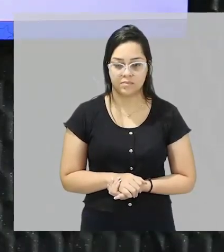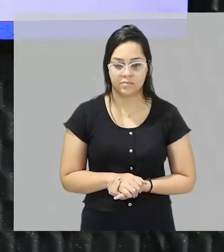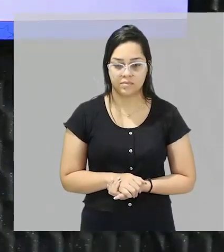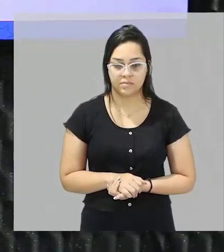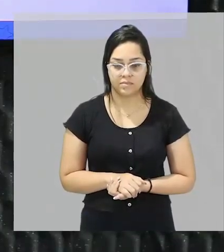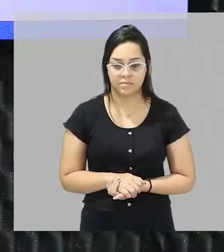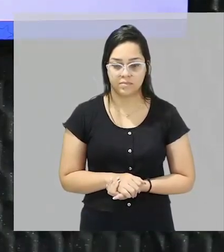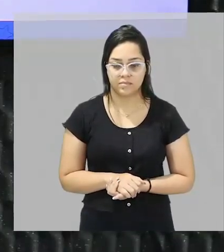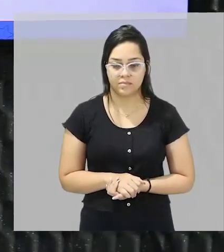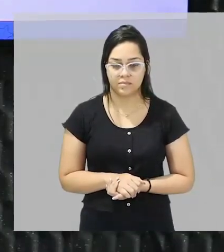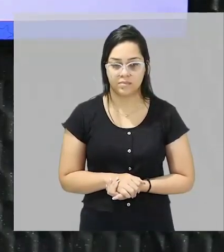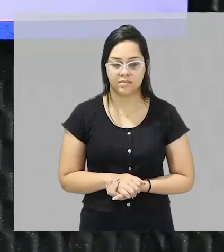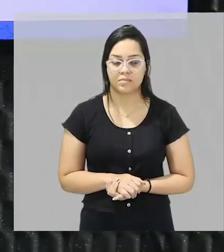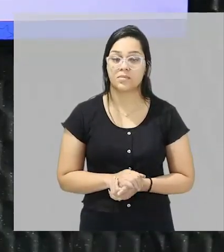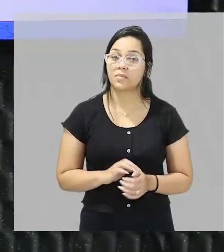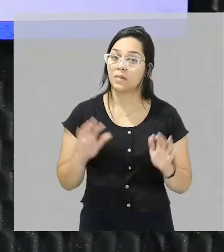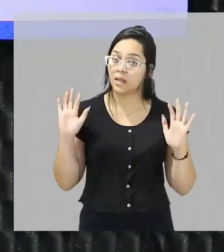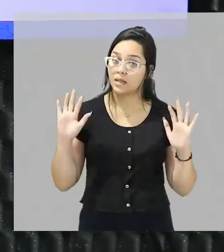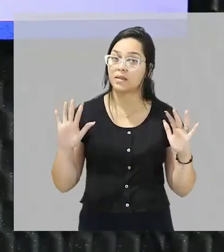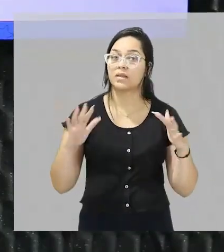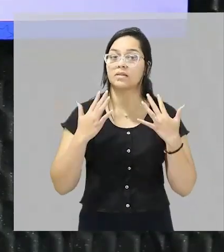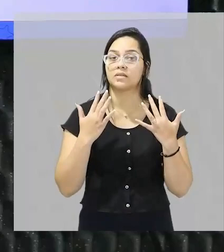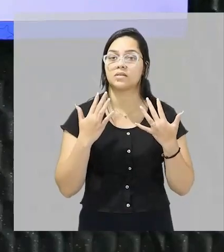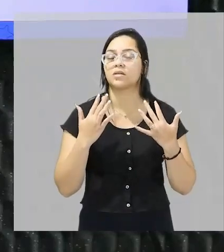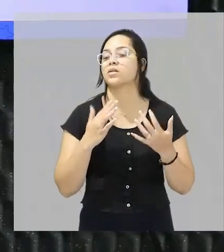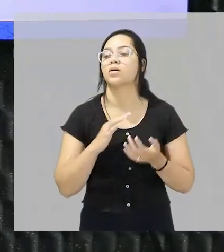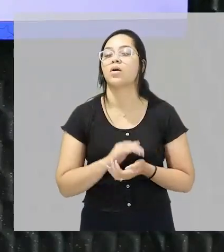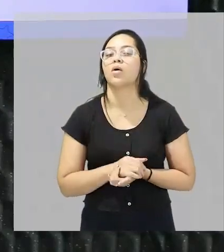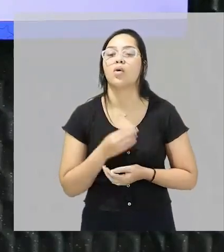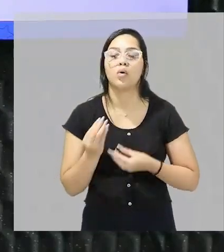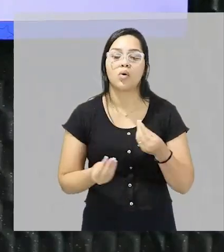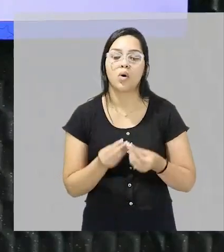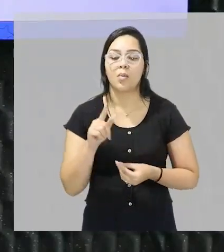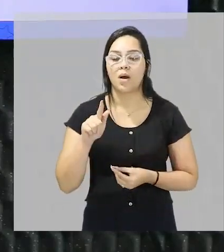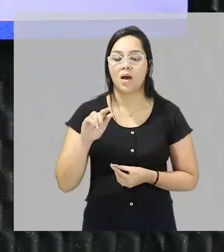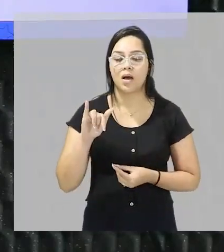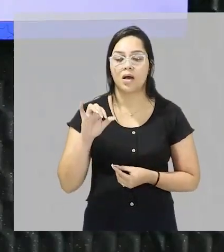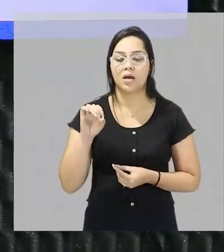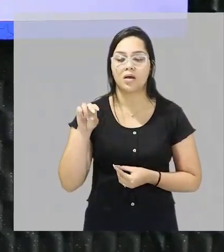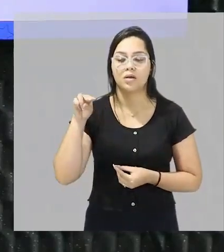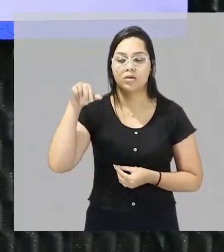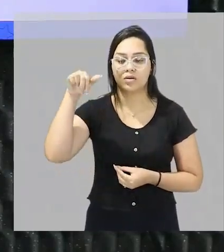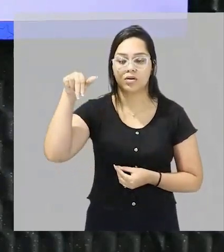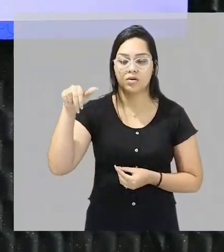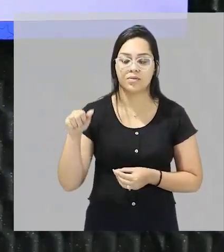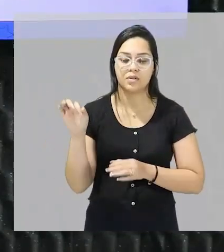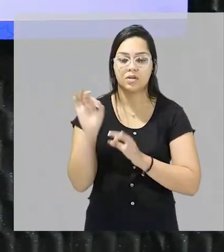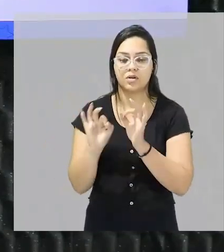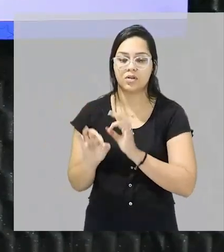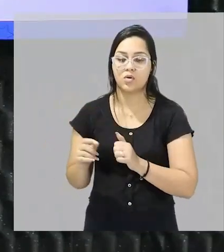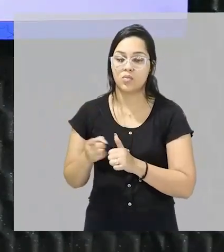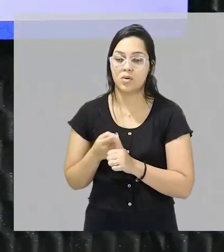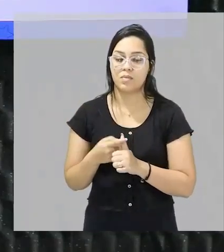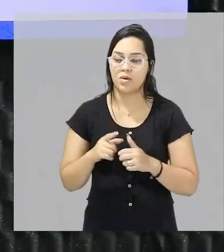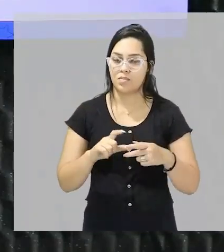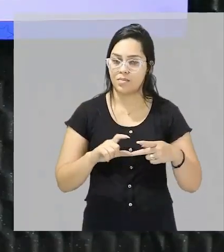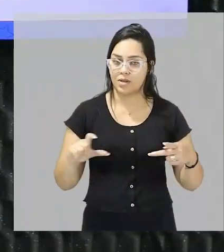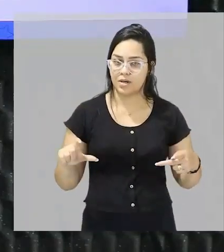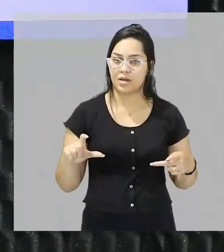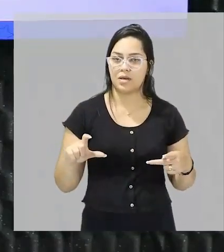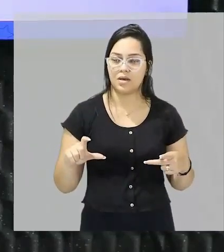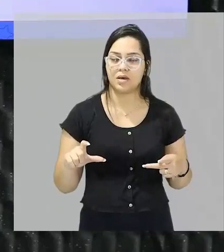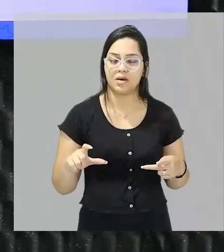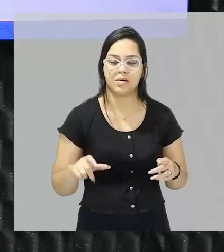registrem. Muita atenção. Olha só como a Giovana organizou o primeiro parágrafo, o